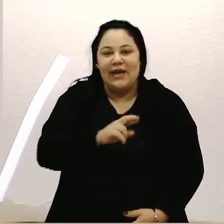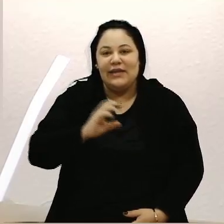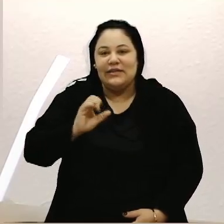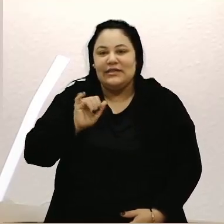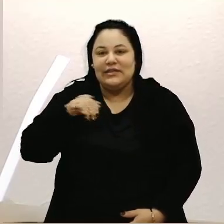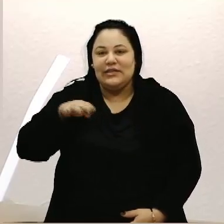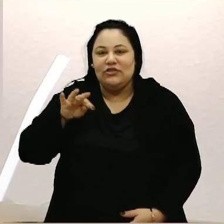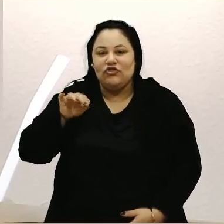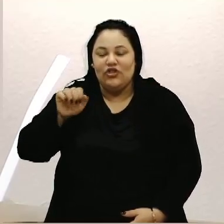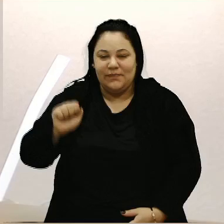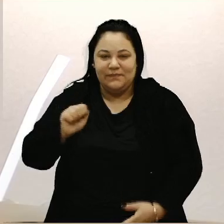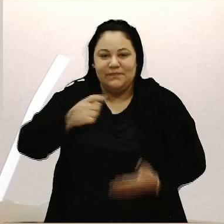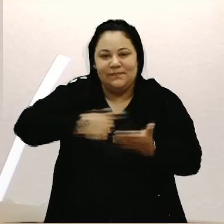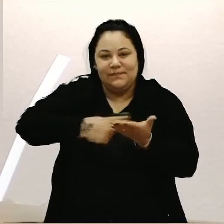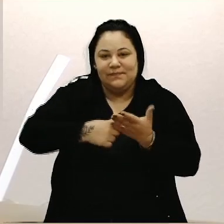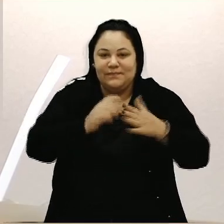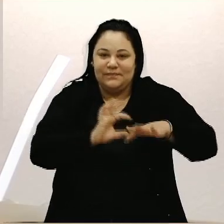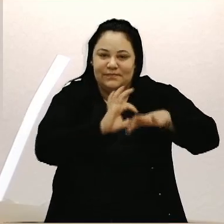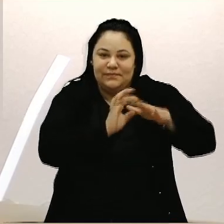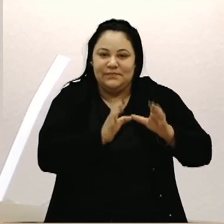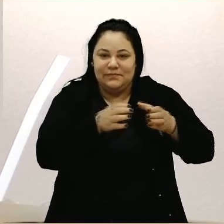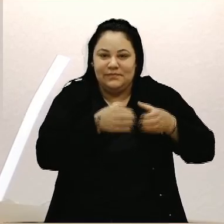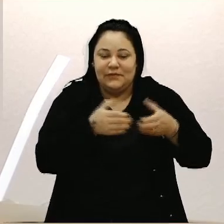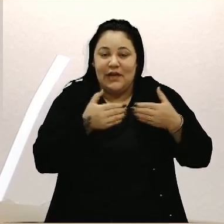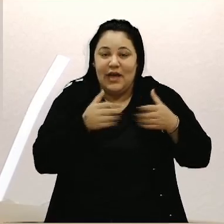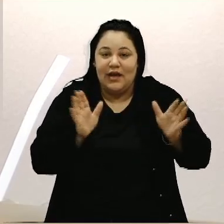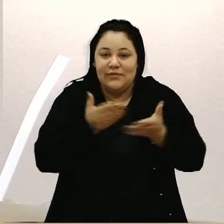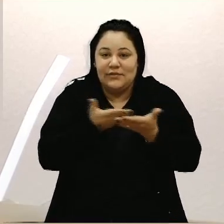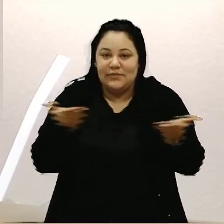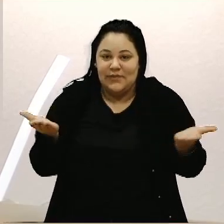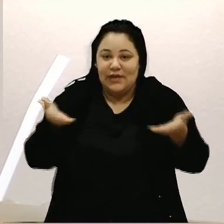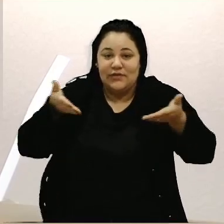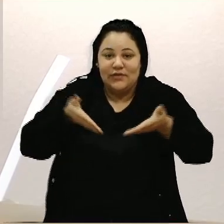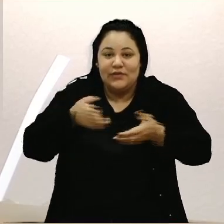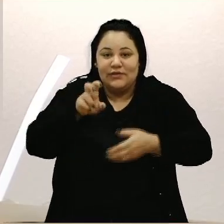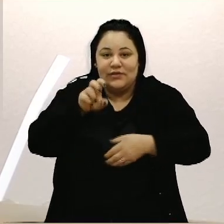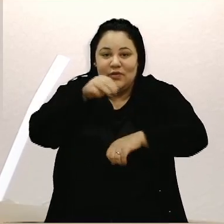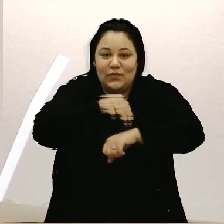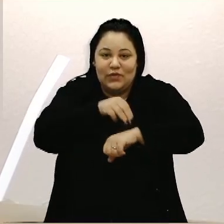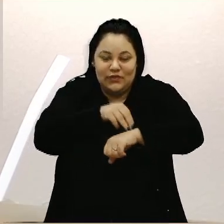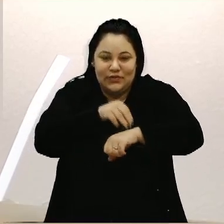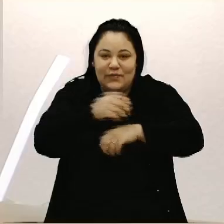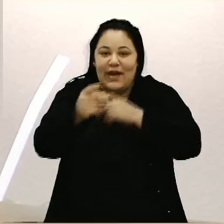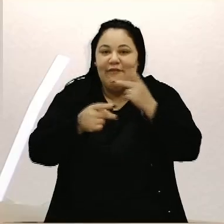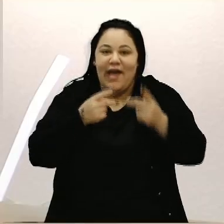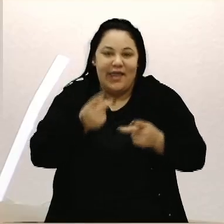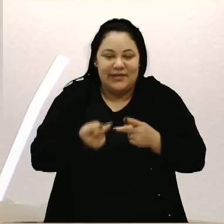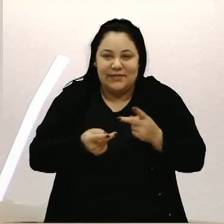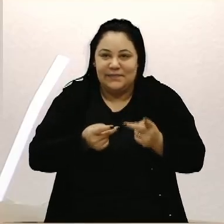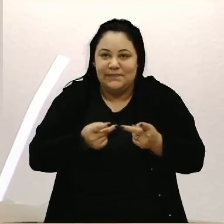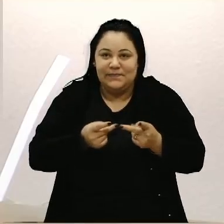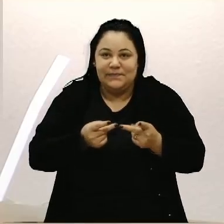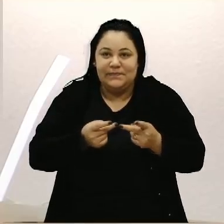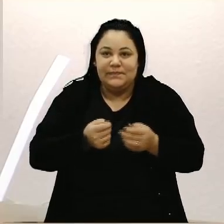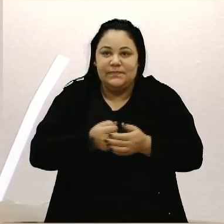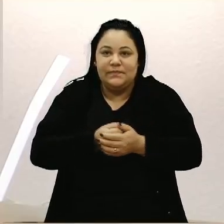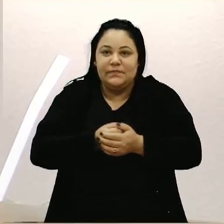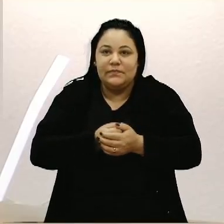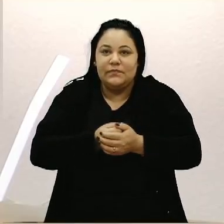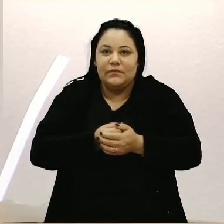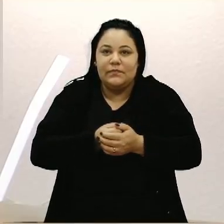sessão ordinária abre espaço agora de 5 minutos para manifestação